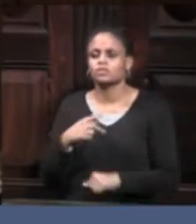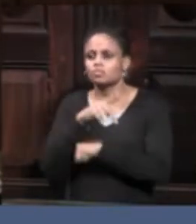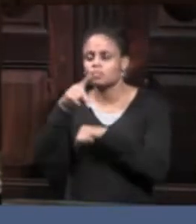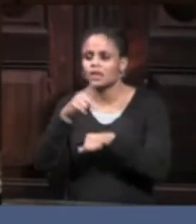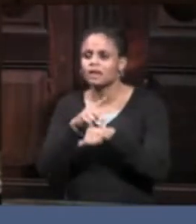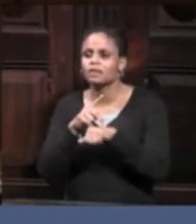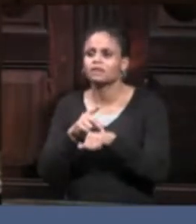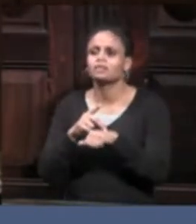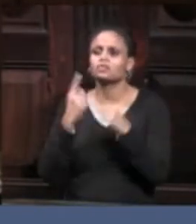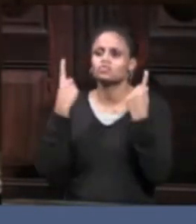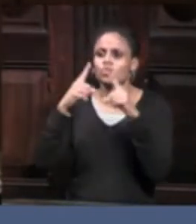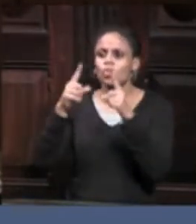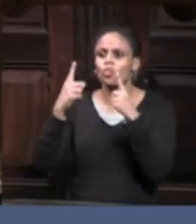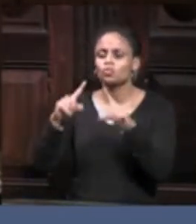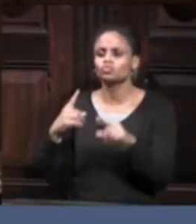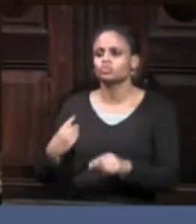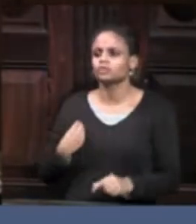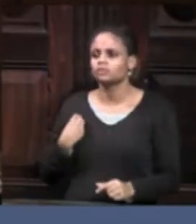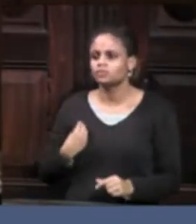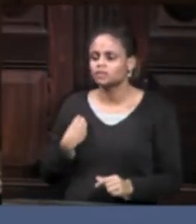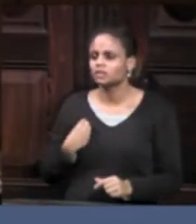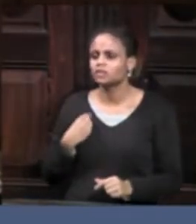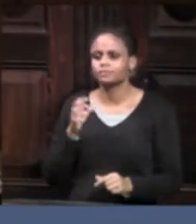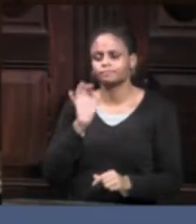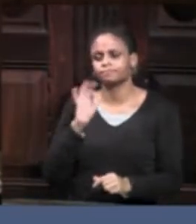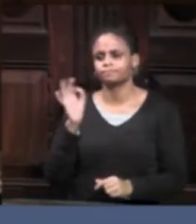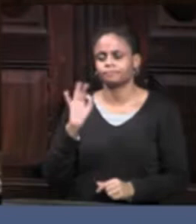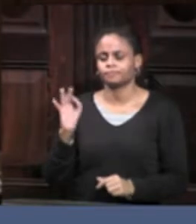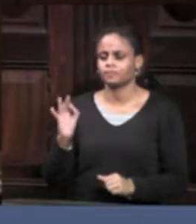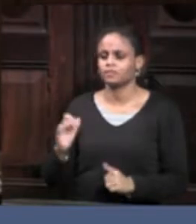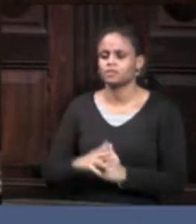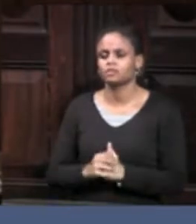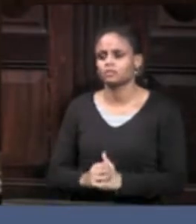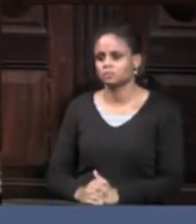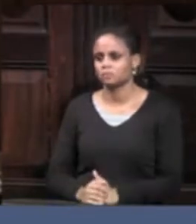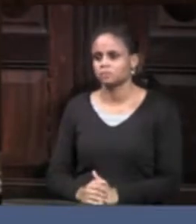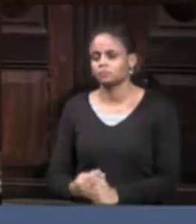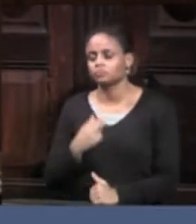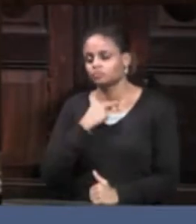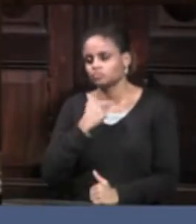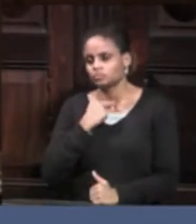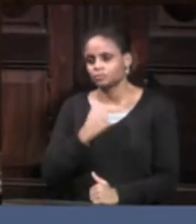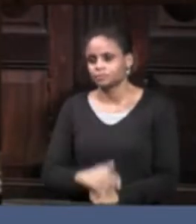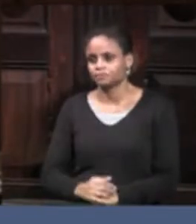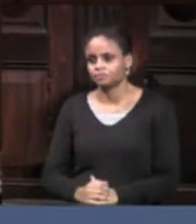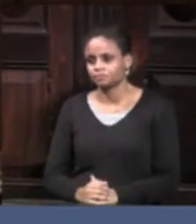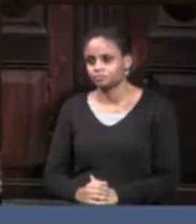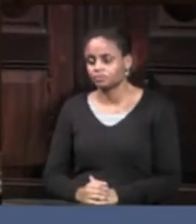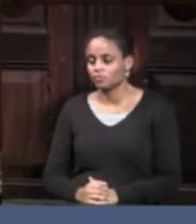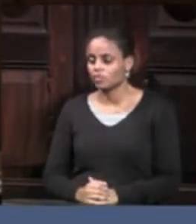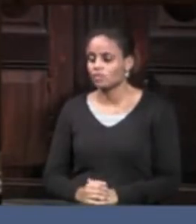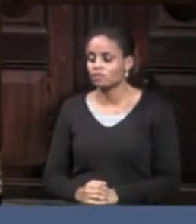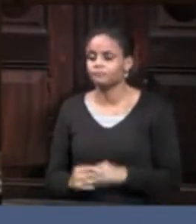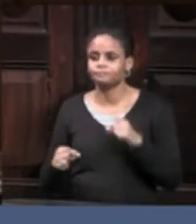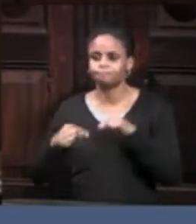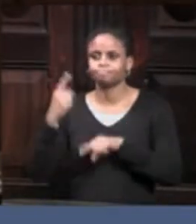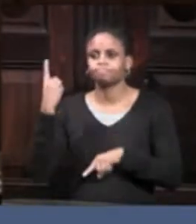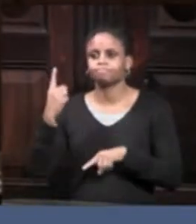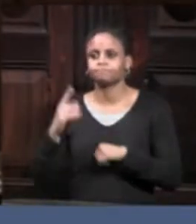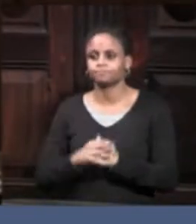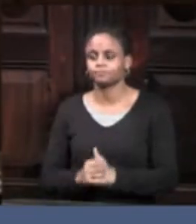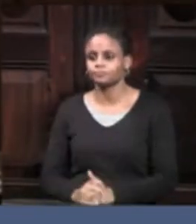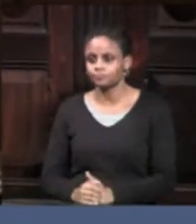e os direitos humanos se não defender a vida. Não pode. É incoerente.